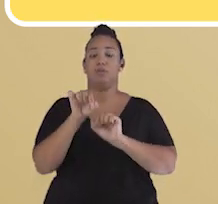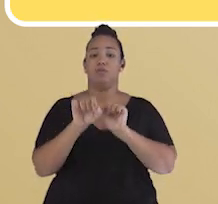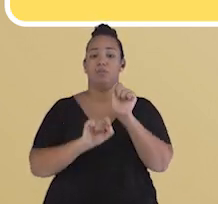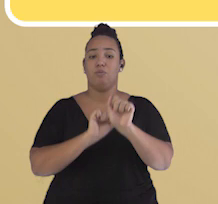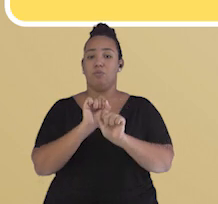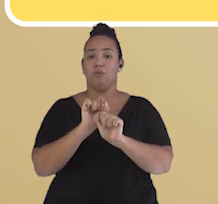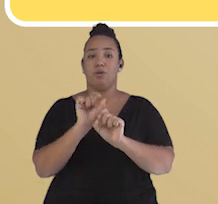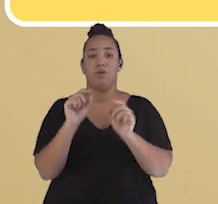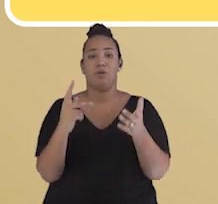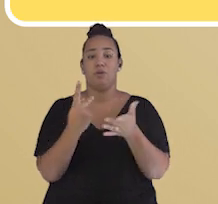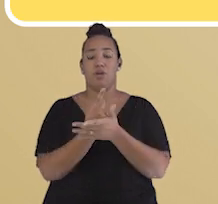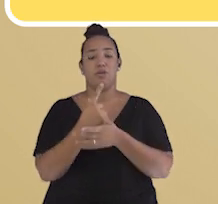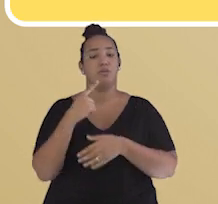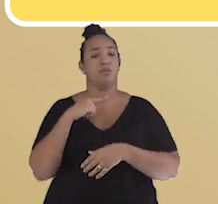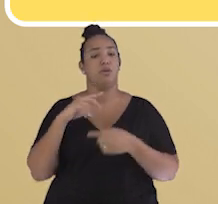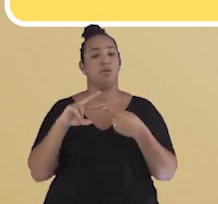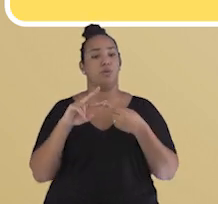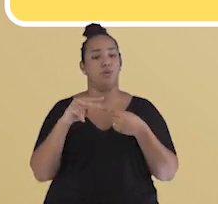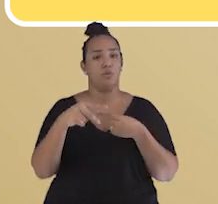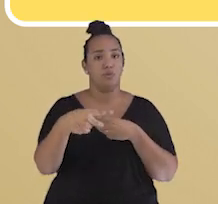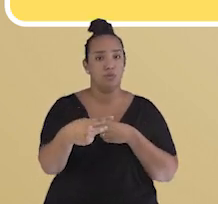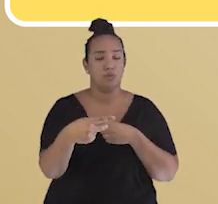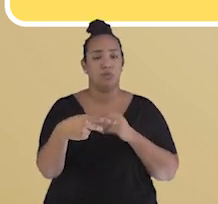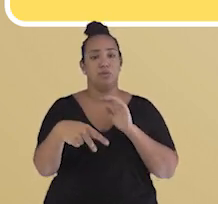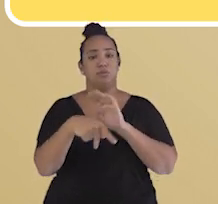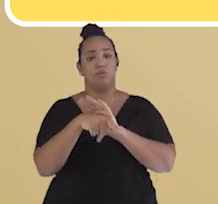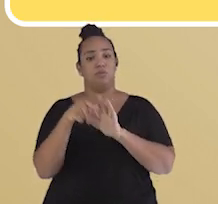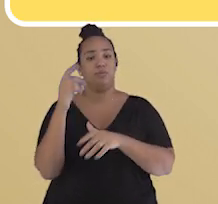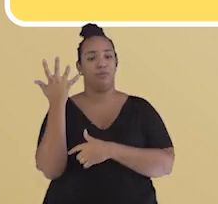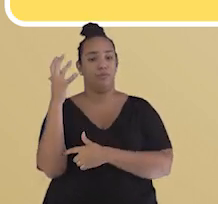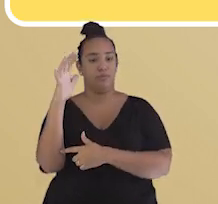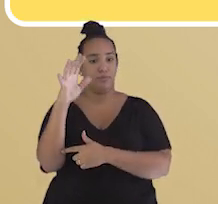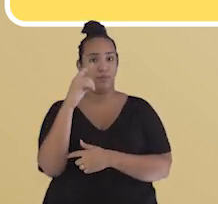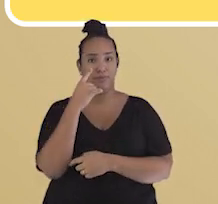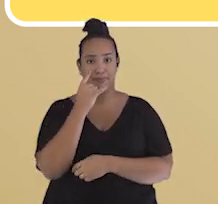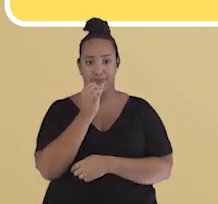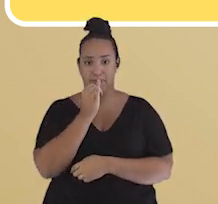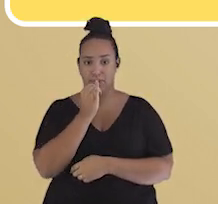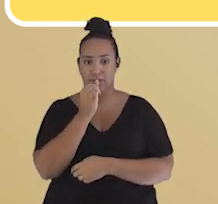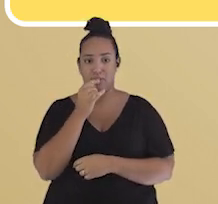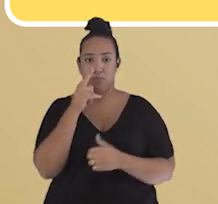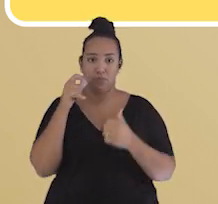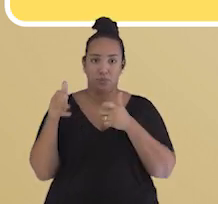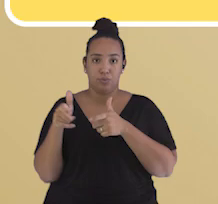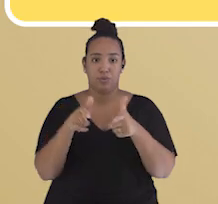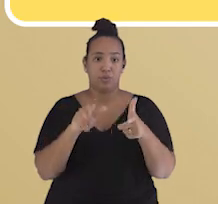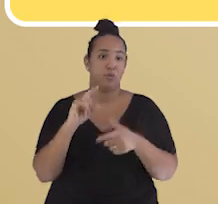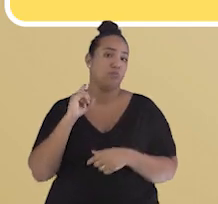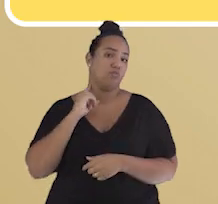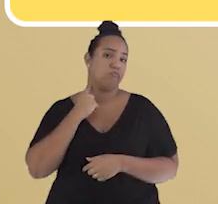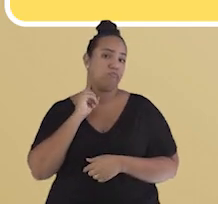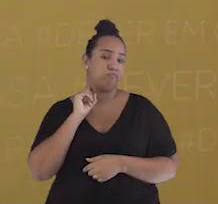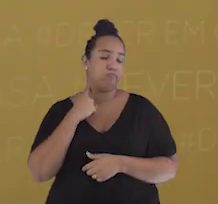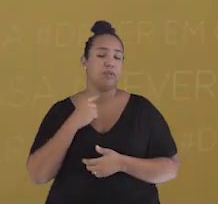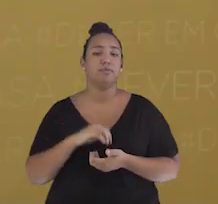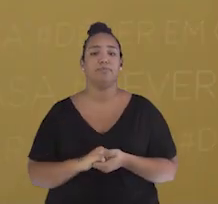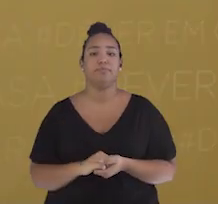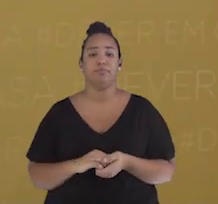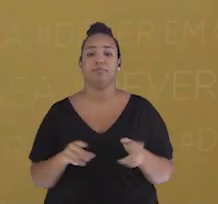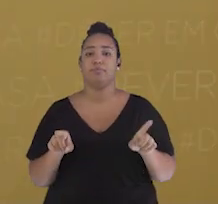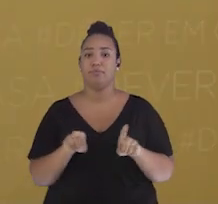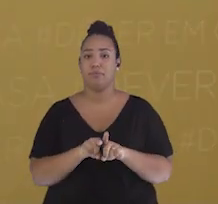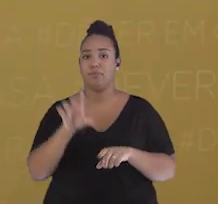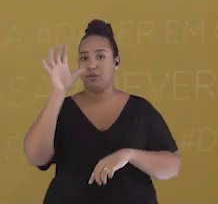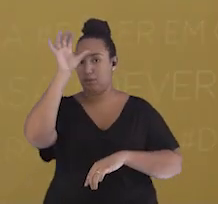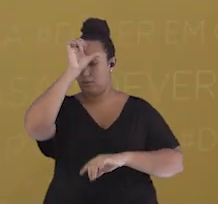gerar consequências irreversíveis para o meio ambiente, como, por exemplo, a poluição dos rios. Vimos